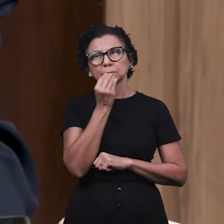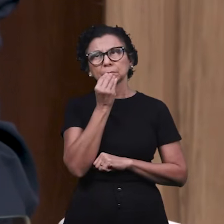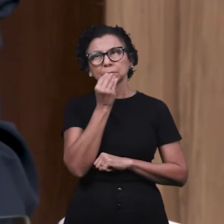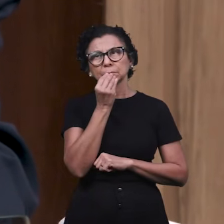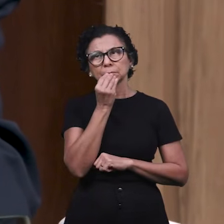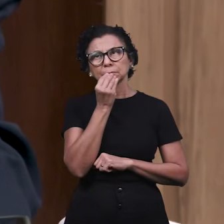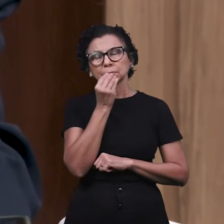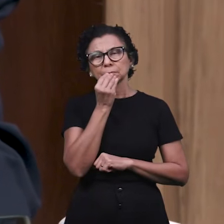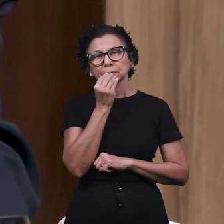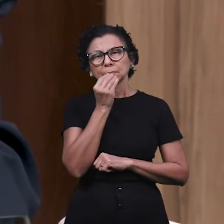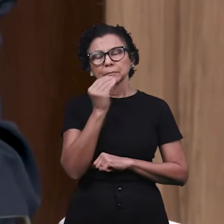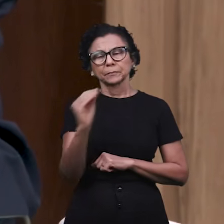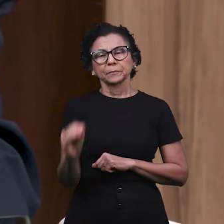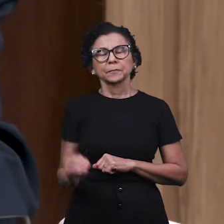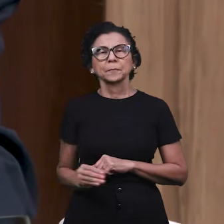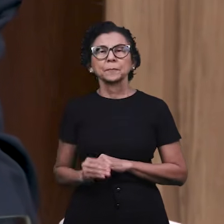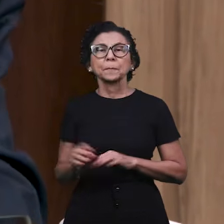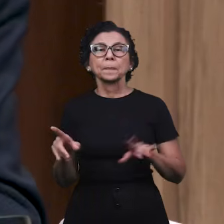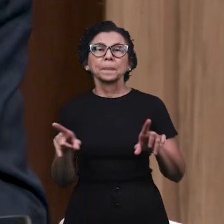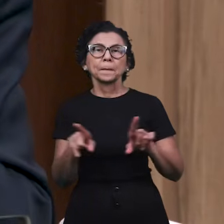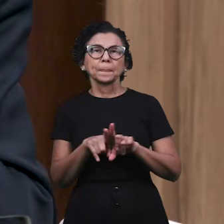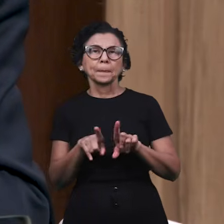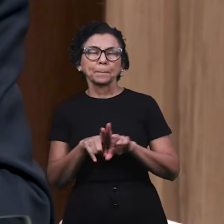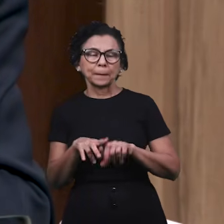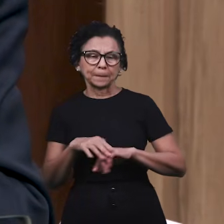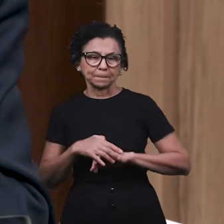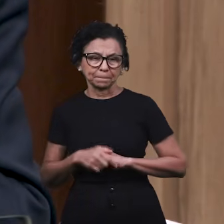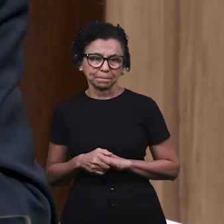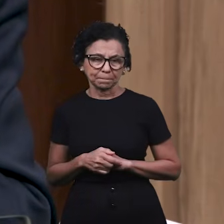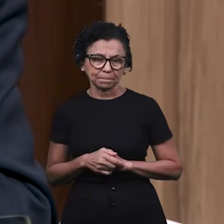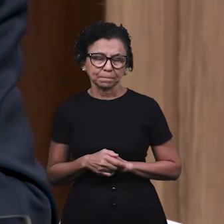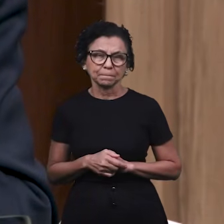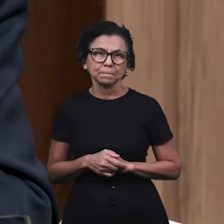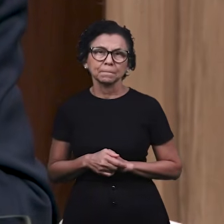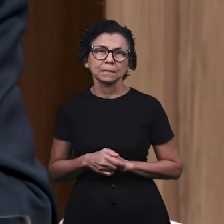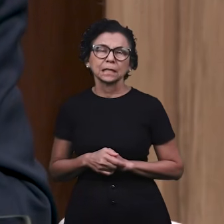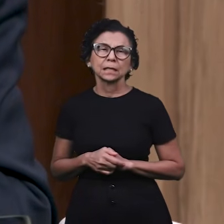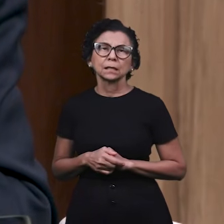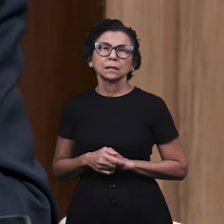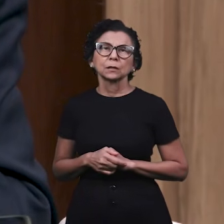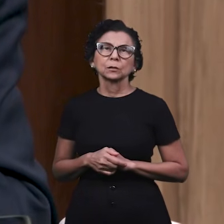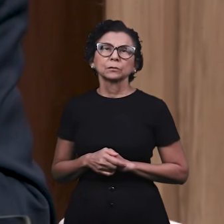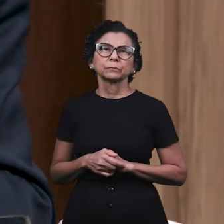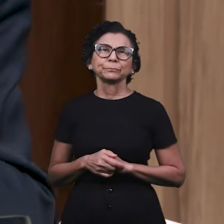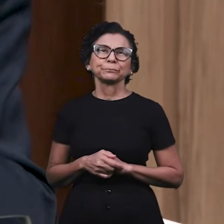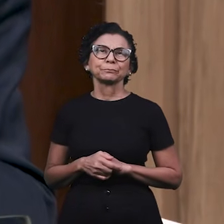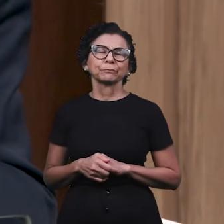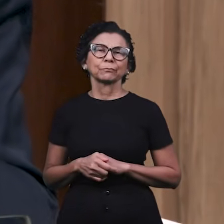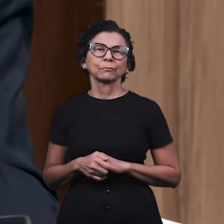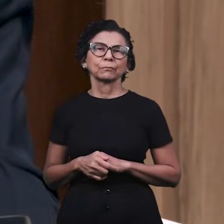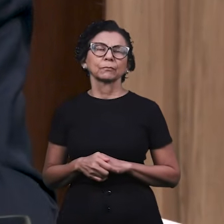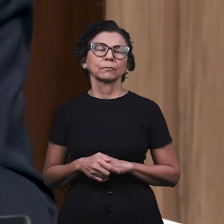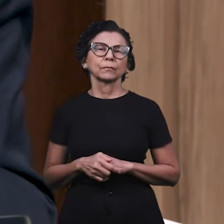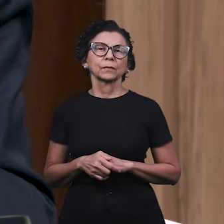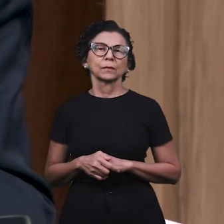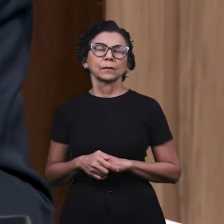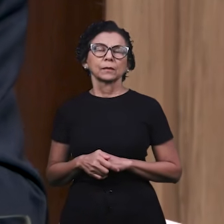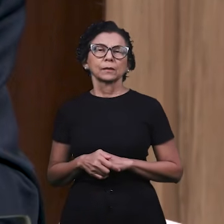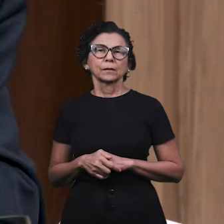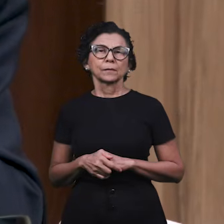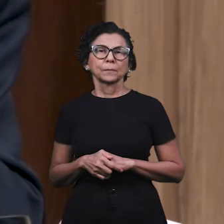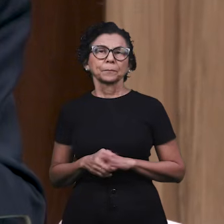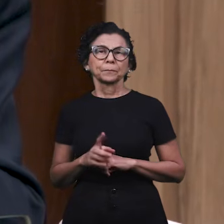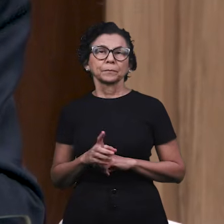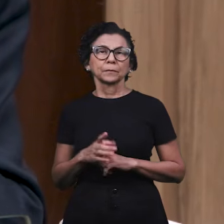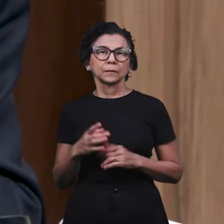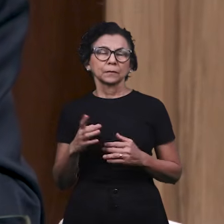aspecto, que é também a questão seguinte. A gente sabe hoje que nós vivemos hoje,